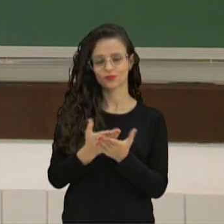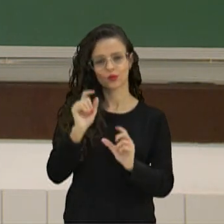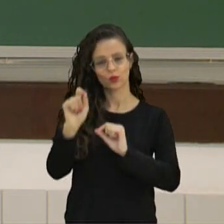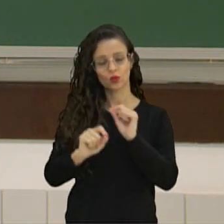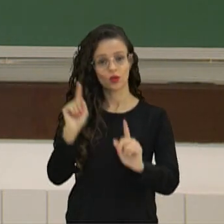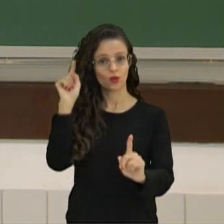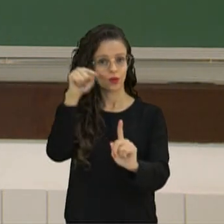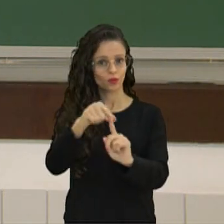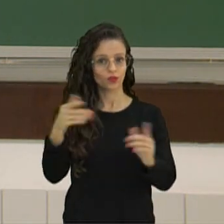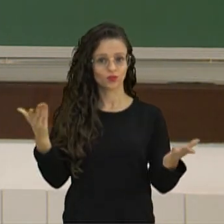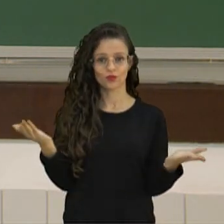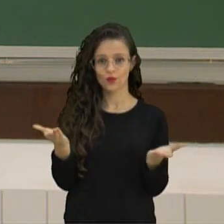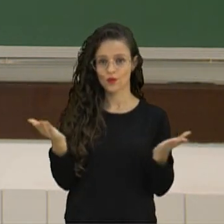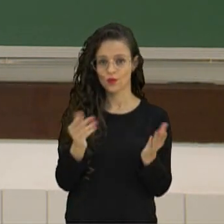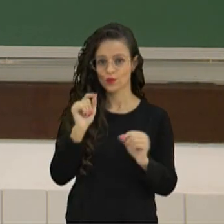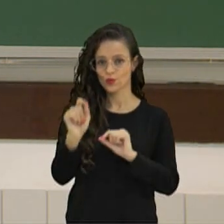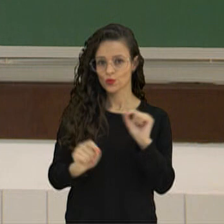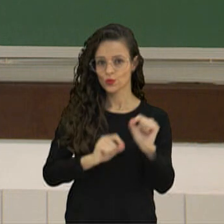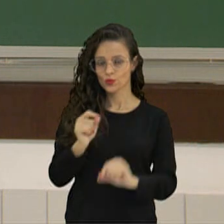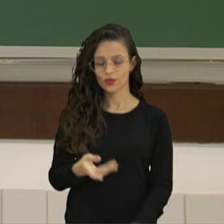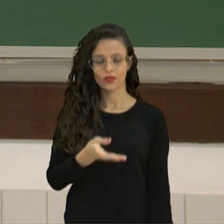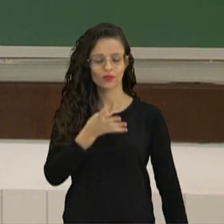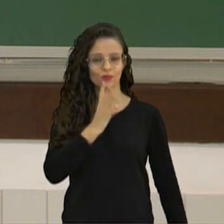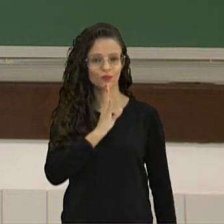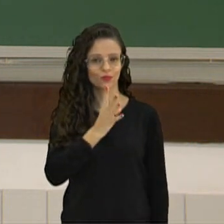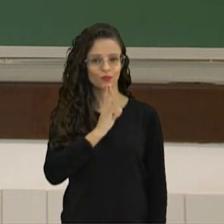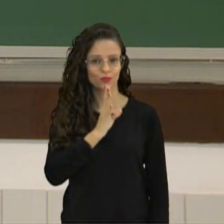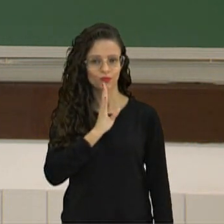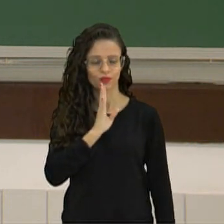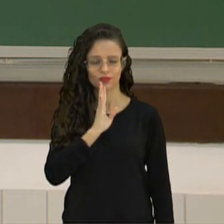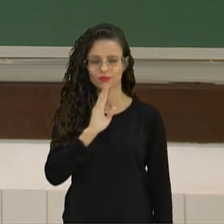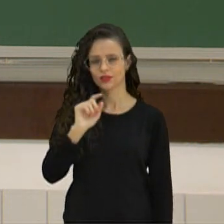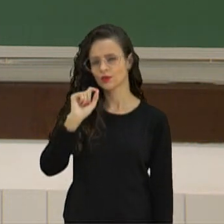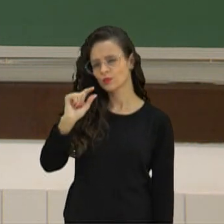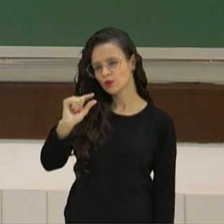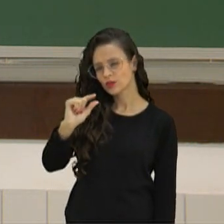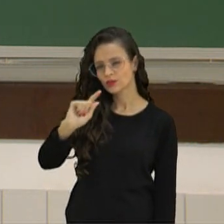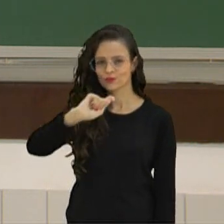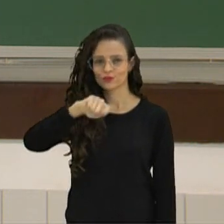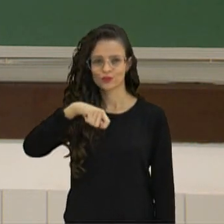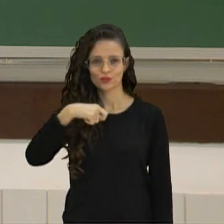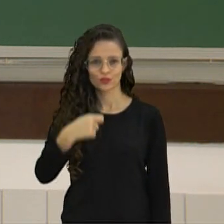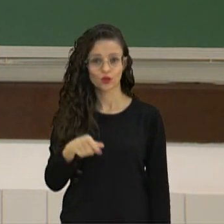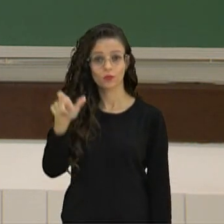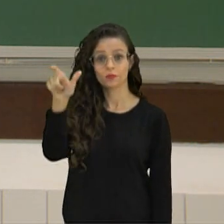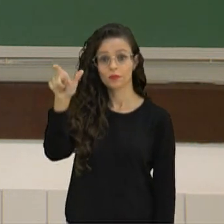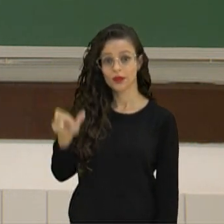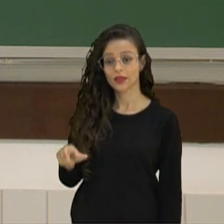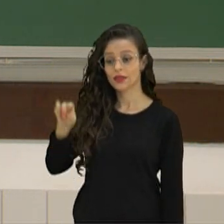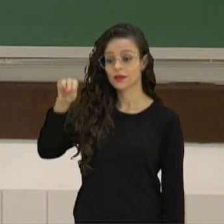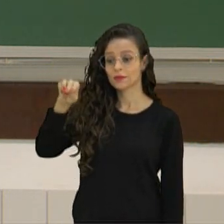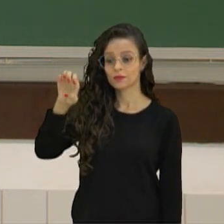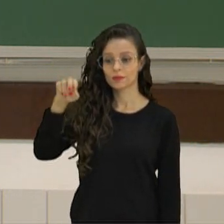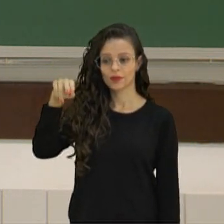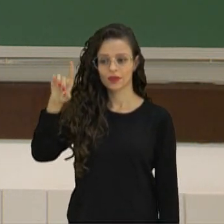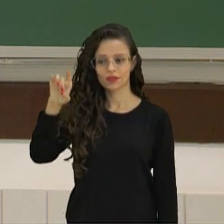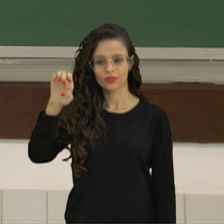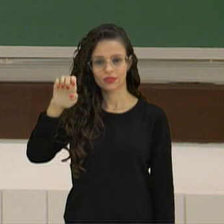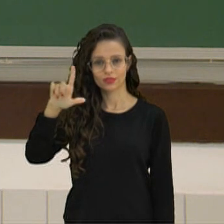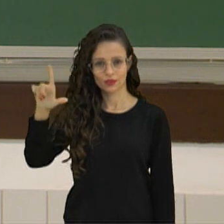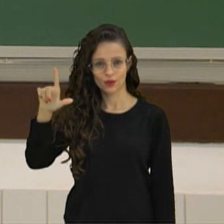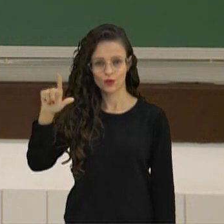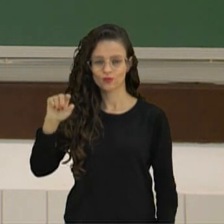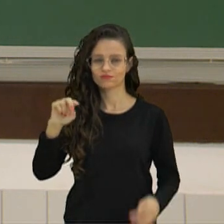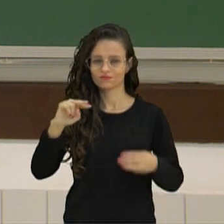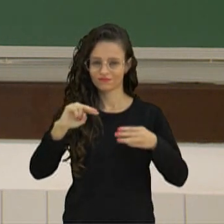o objetivo da nossa aula é conhecer um pouquinho sobre Gregor Mendel e um pouco do